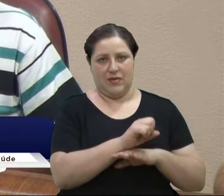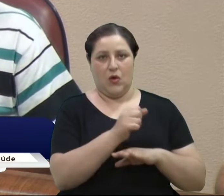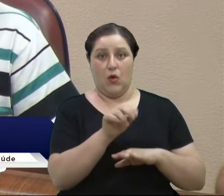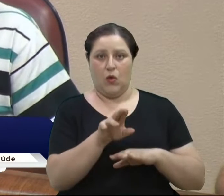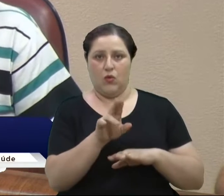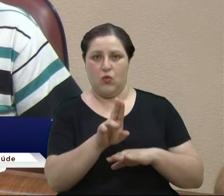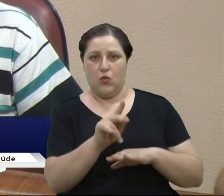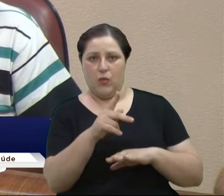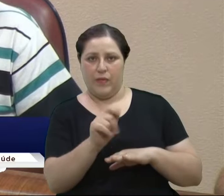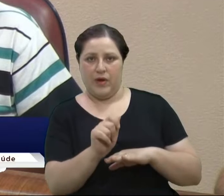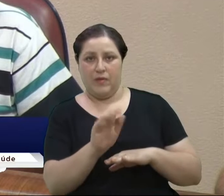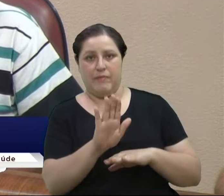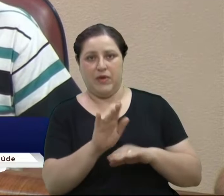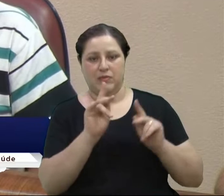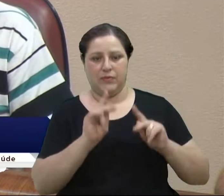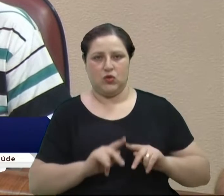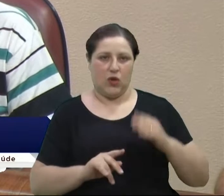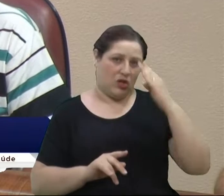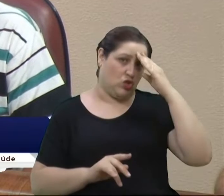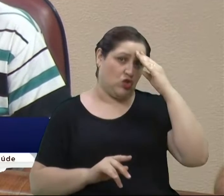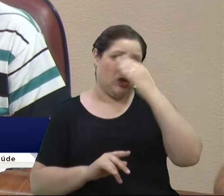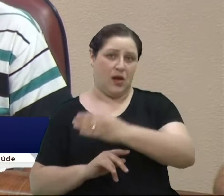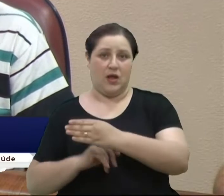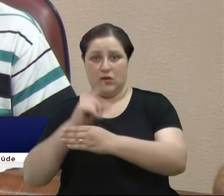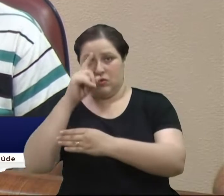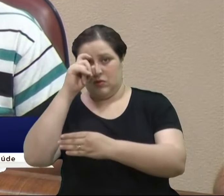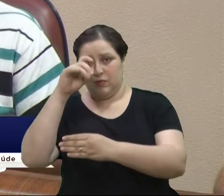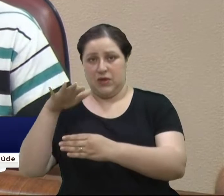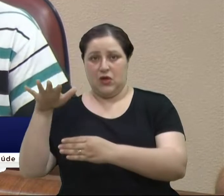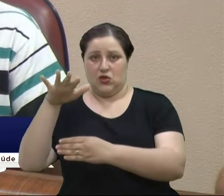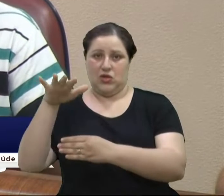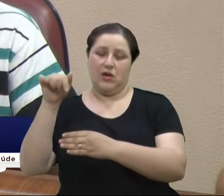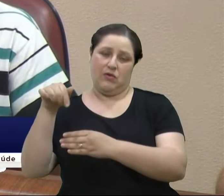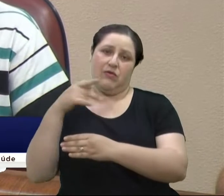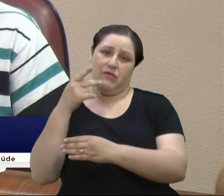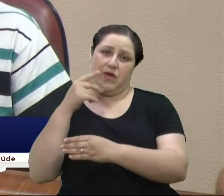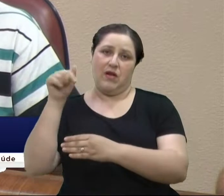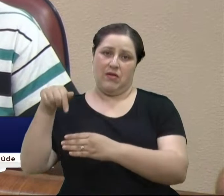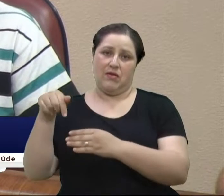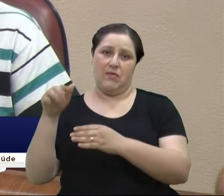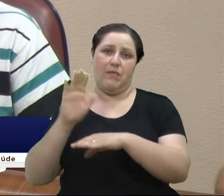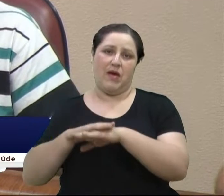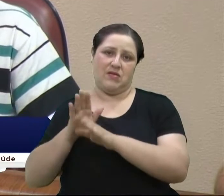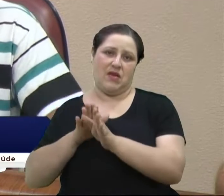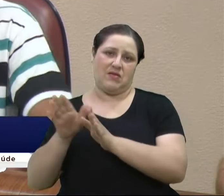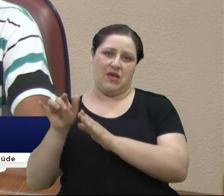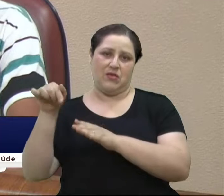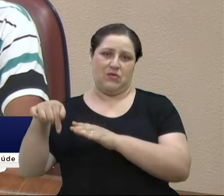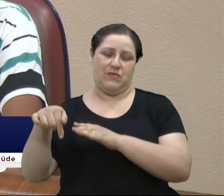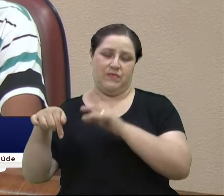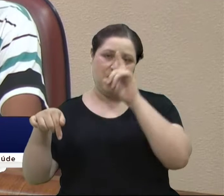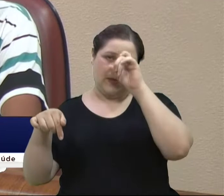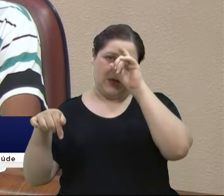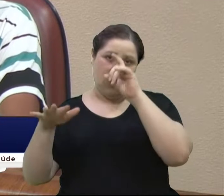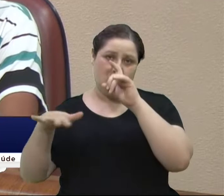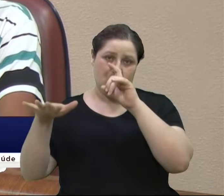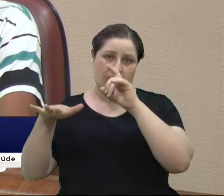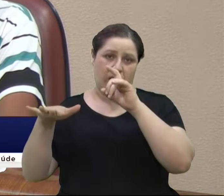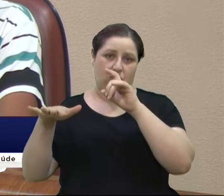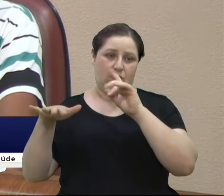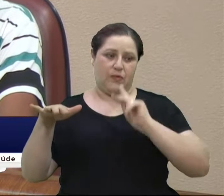diretamente o hospital geral. Cito o hospital geral porque a gente tem mais acesso. O hospital geral, de